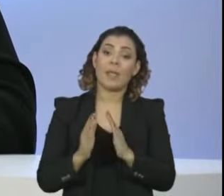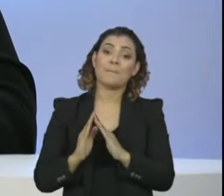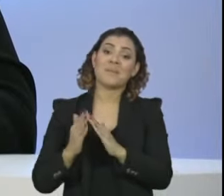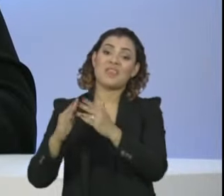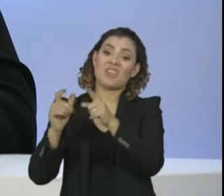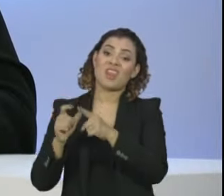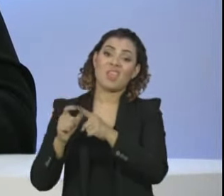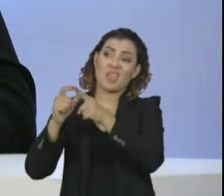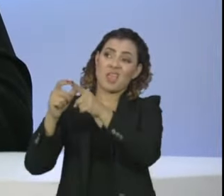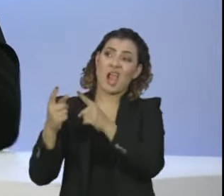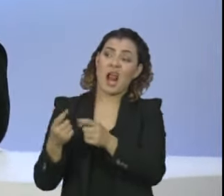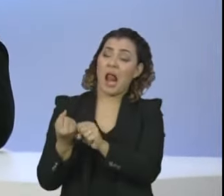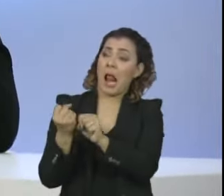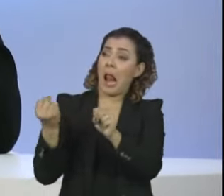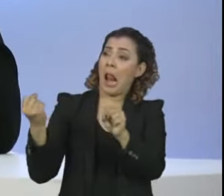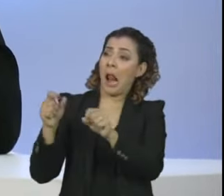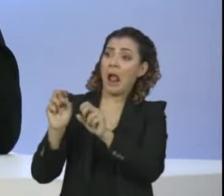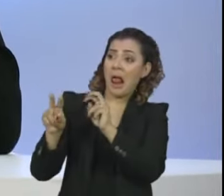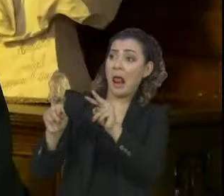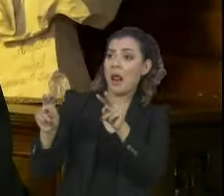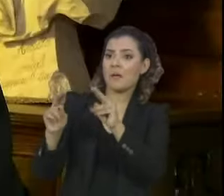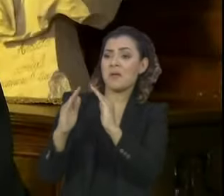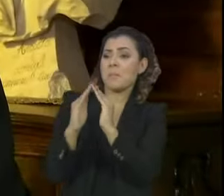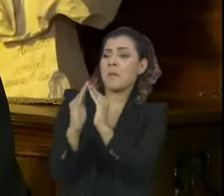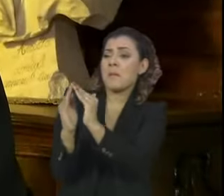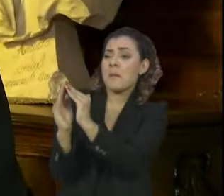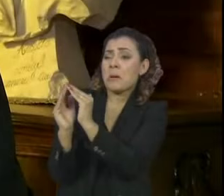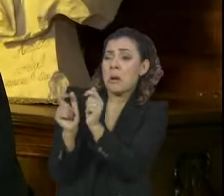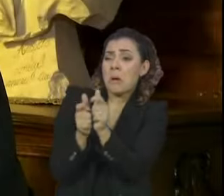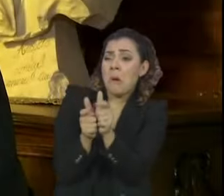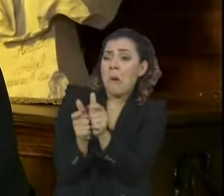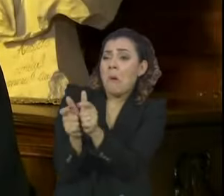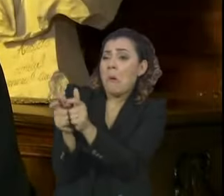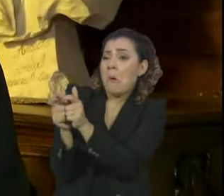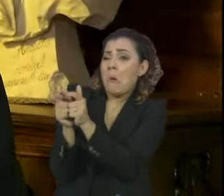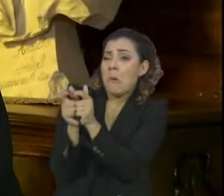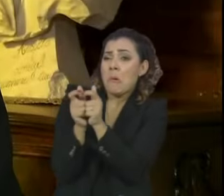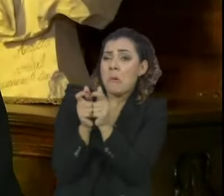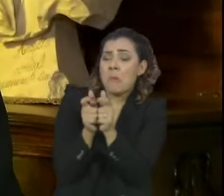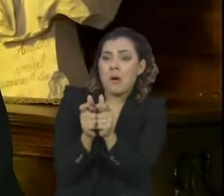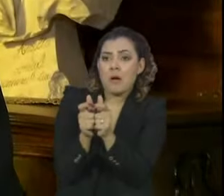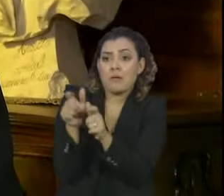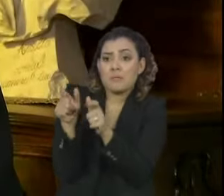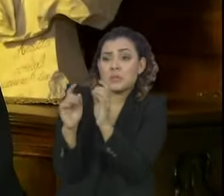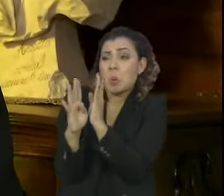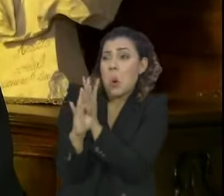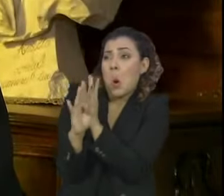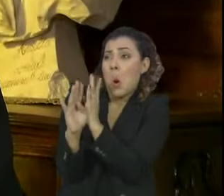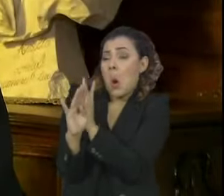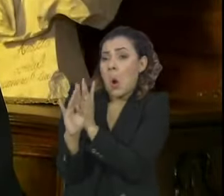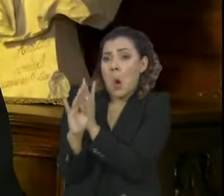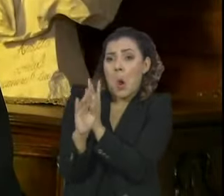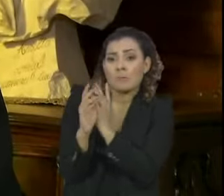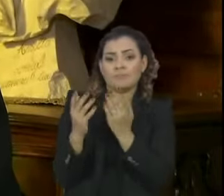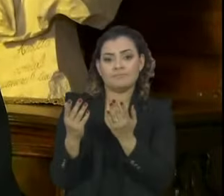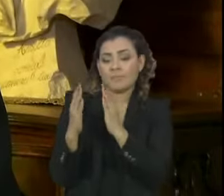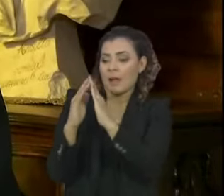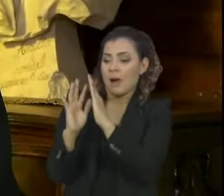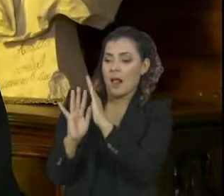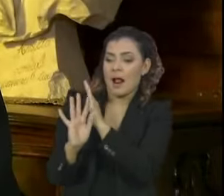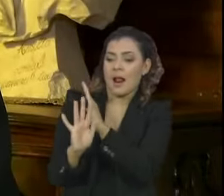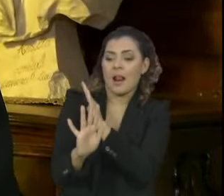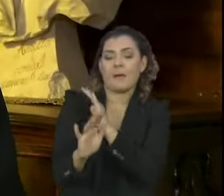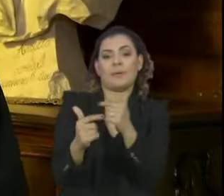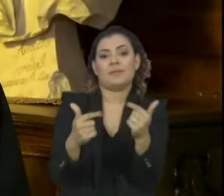periferias urbanas tudo é tão apertado é o povo vive em espaços muito exíguos Ah pois se sair de